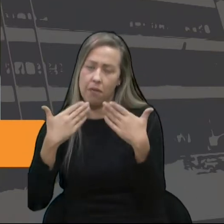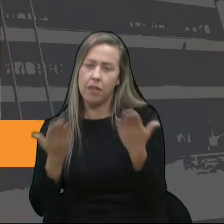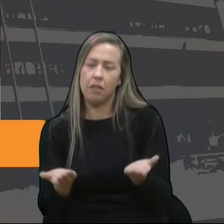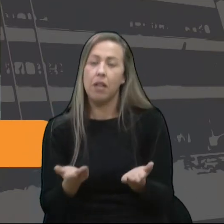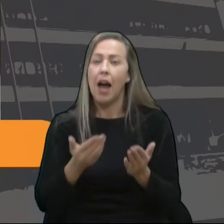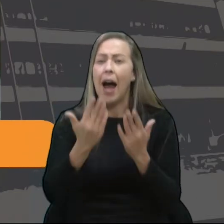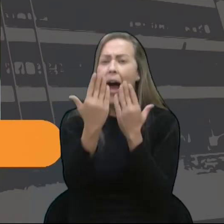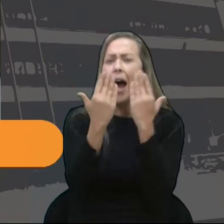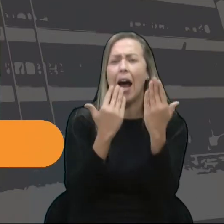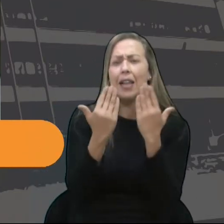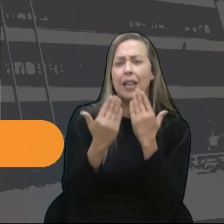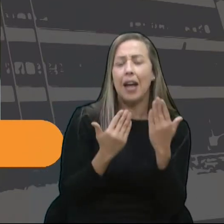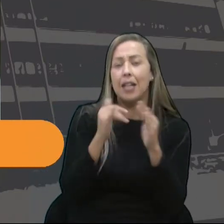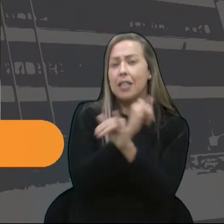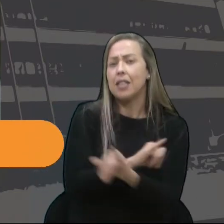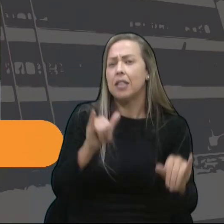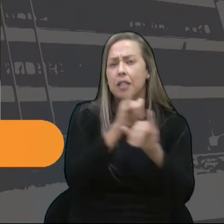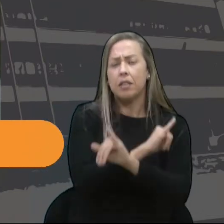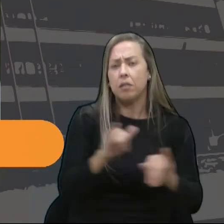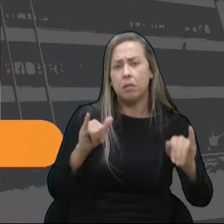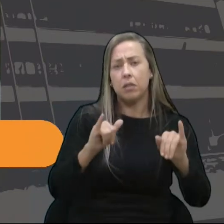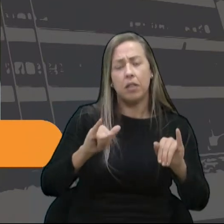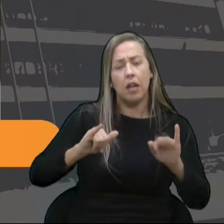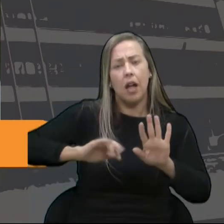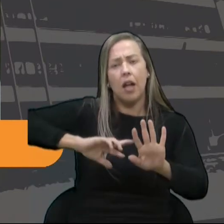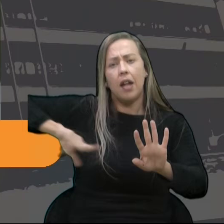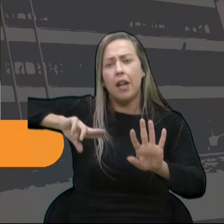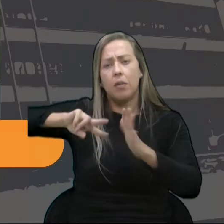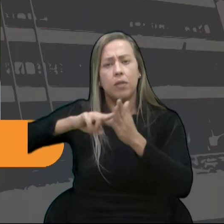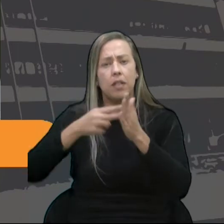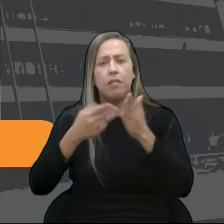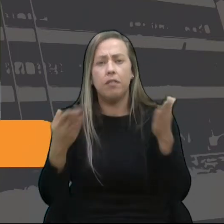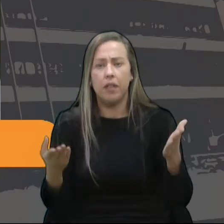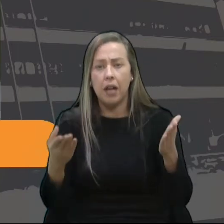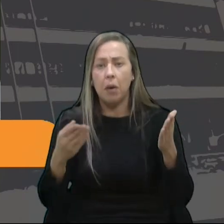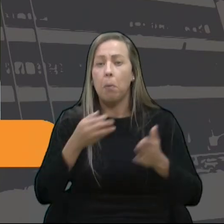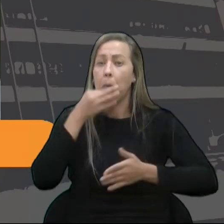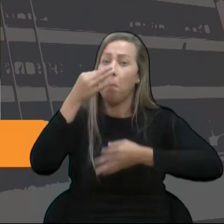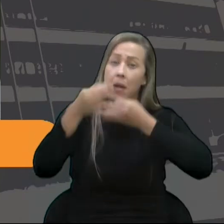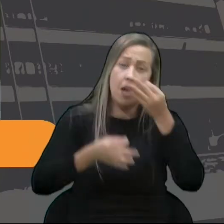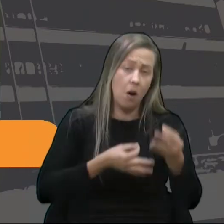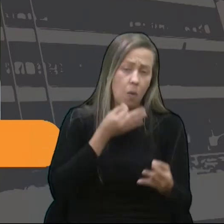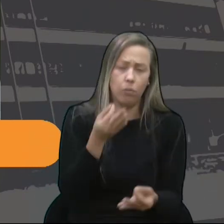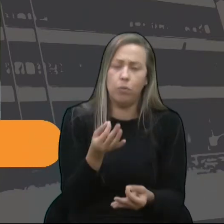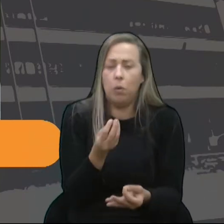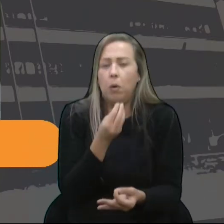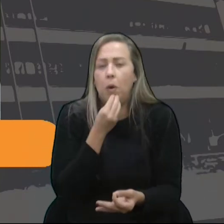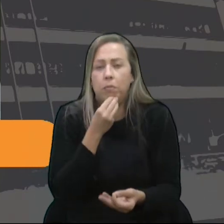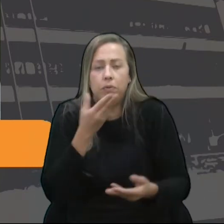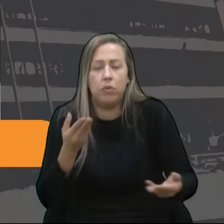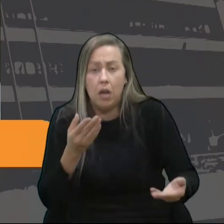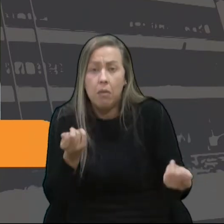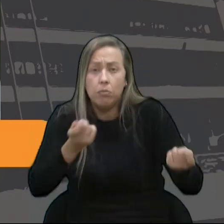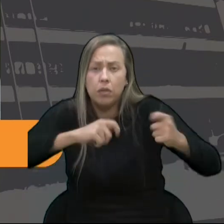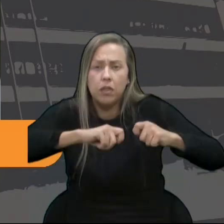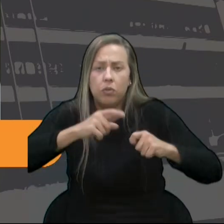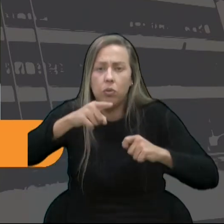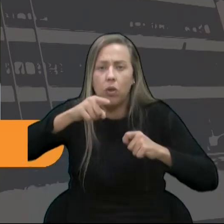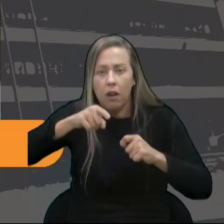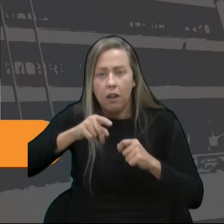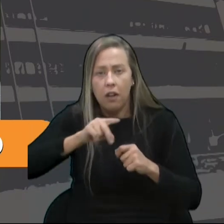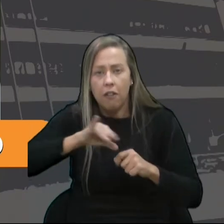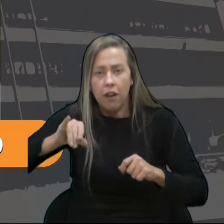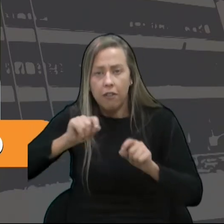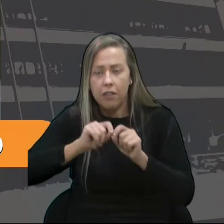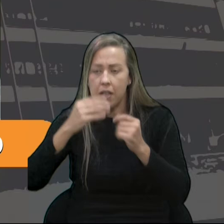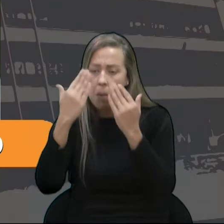da análise informativa, que não necessariamente corresponde a uma opinião. Você pode fazer uma análise, ainda não